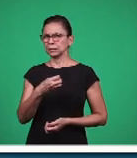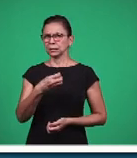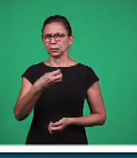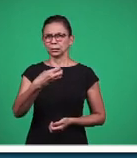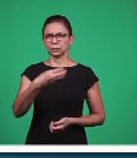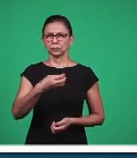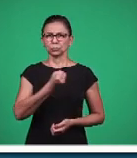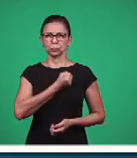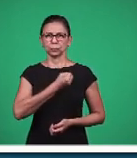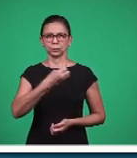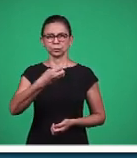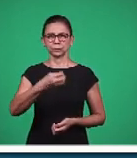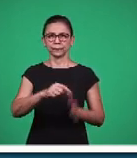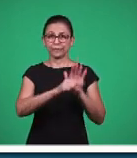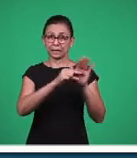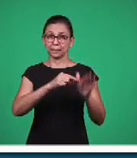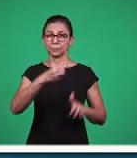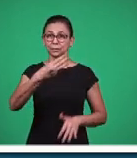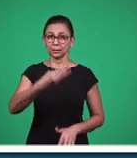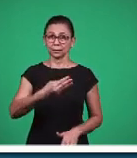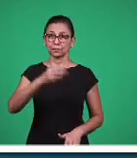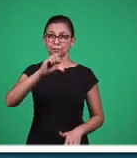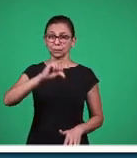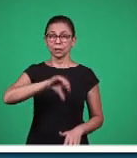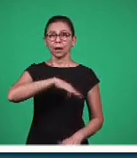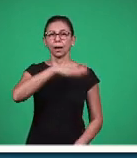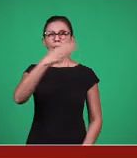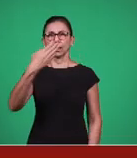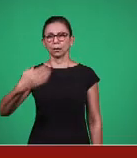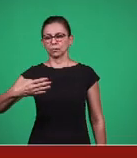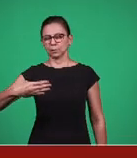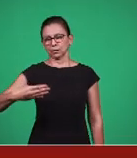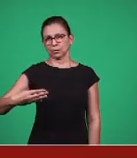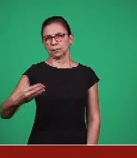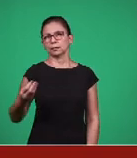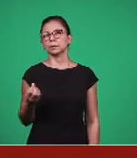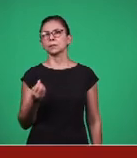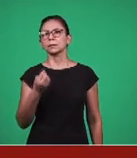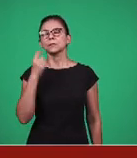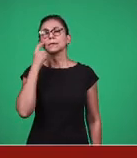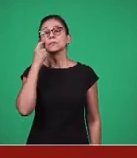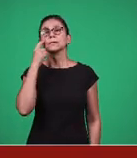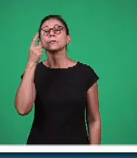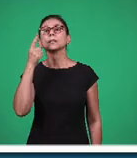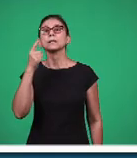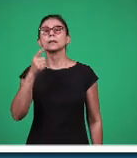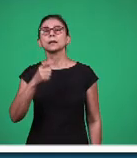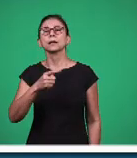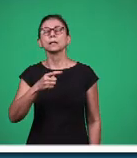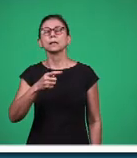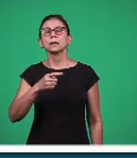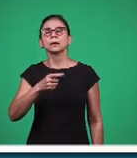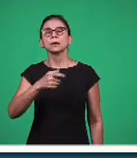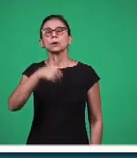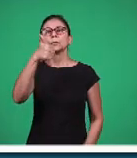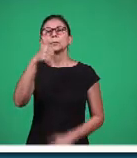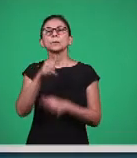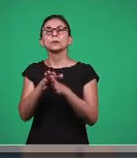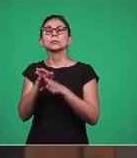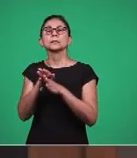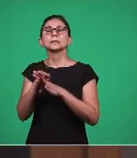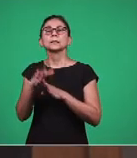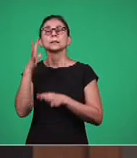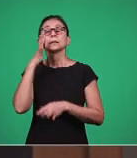39 a 46. Vamos ler. Onde é que está a primeira advertência? Onde é que está a primeira